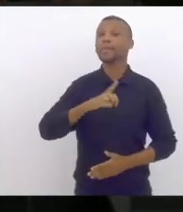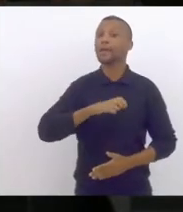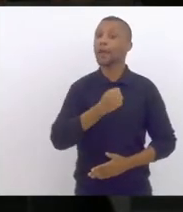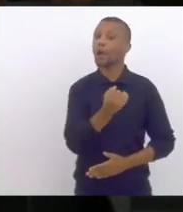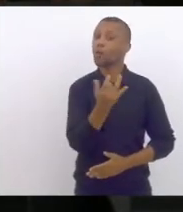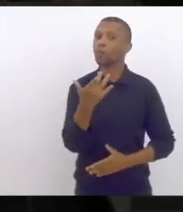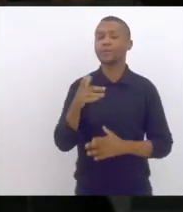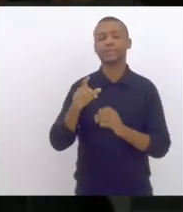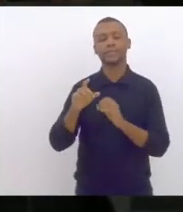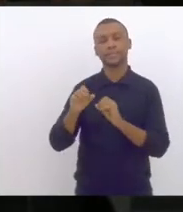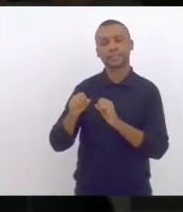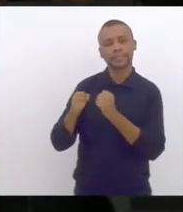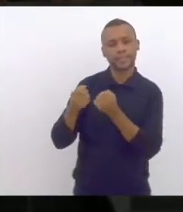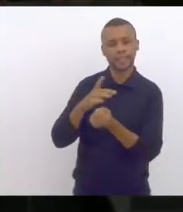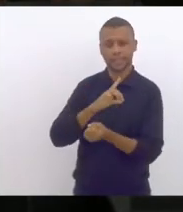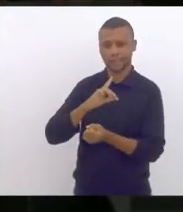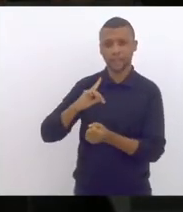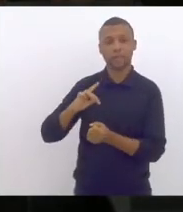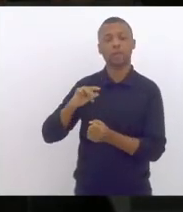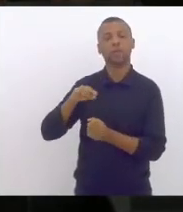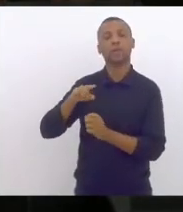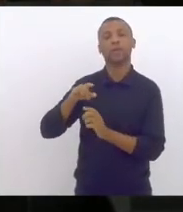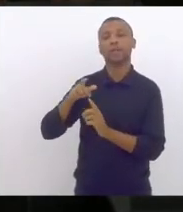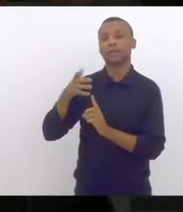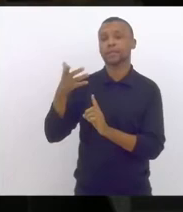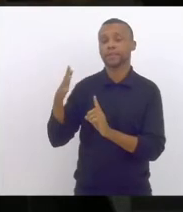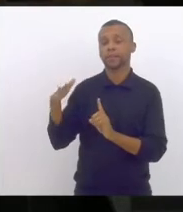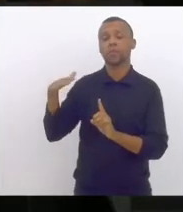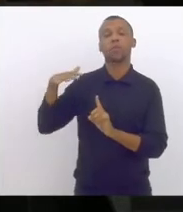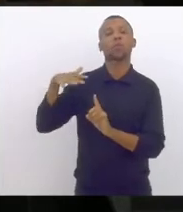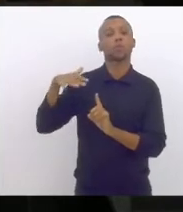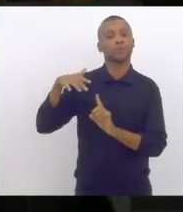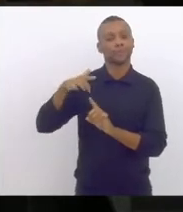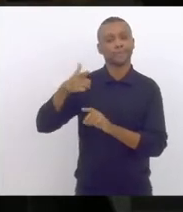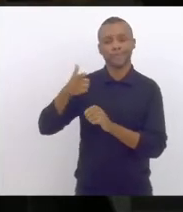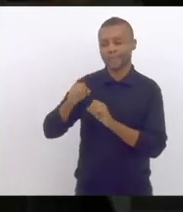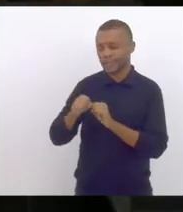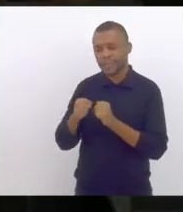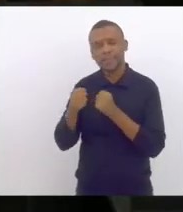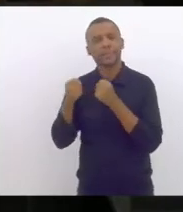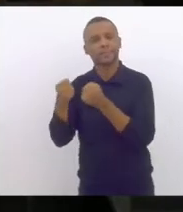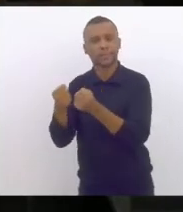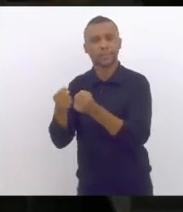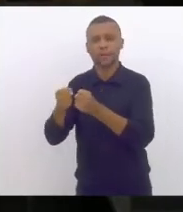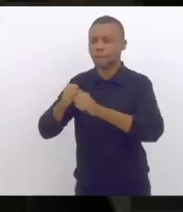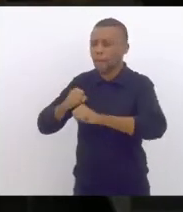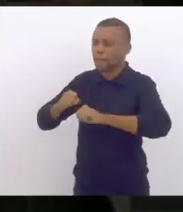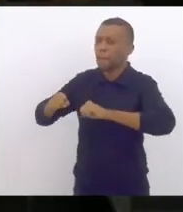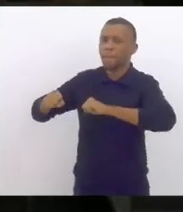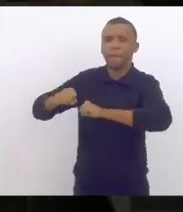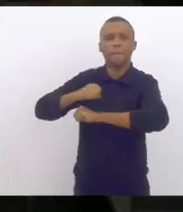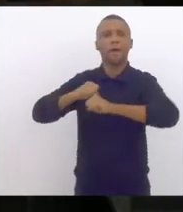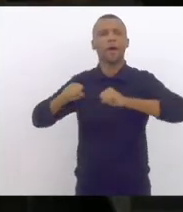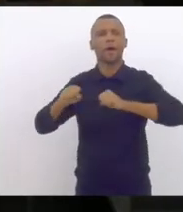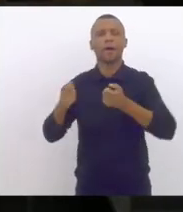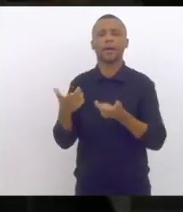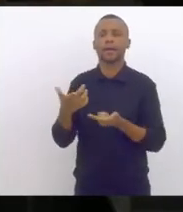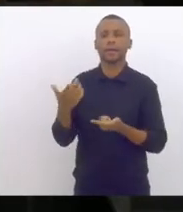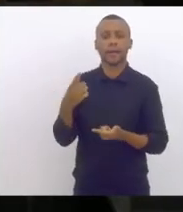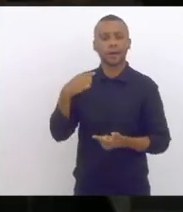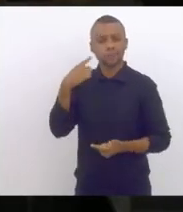defensores que se destacam nessa dedicação. E a doutora Maria